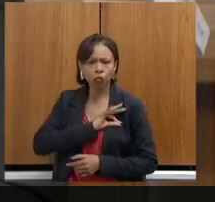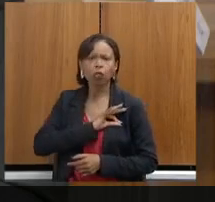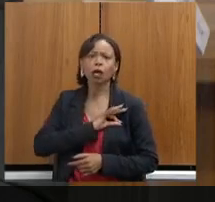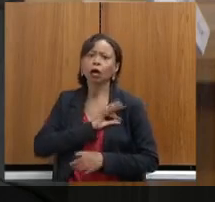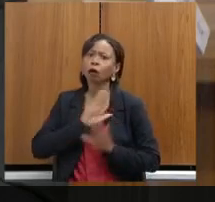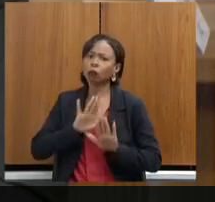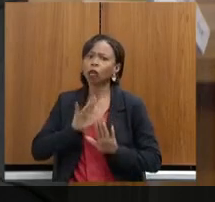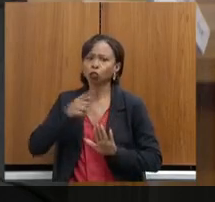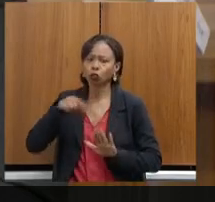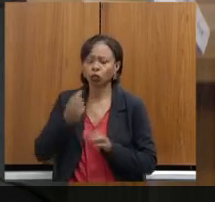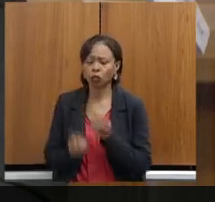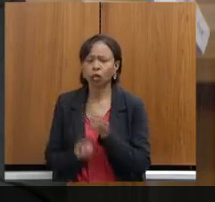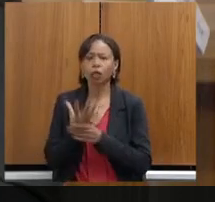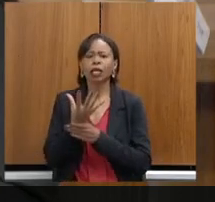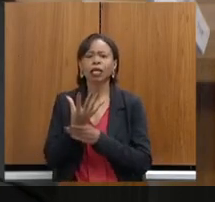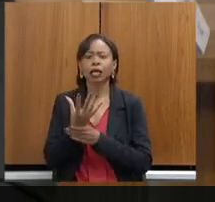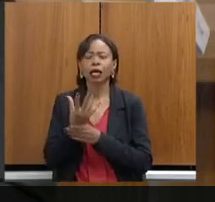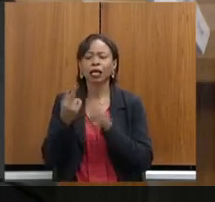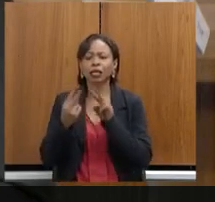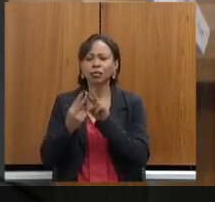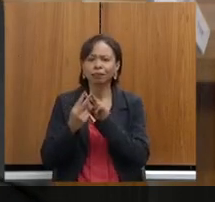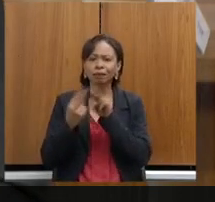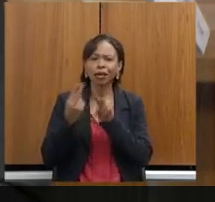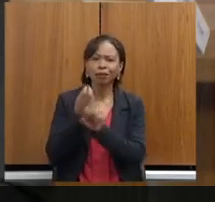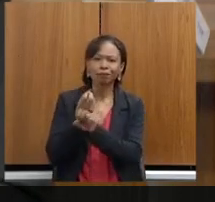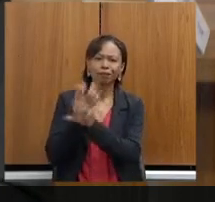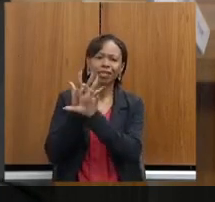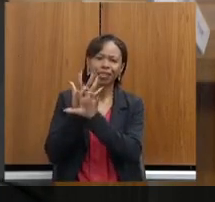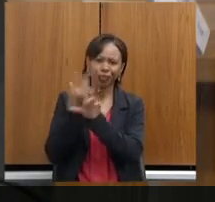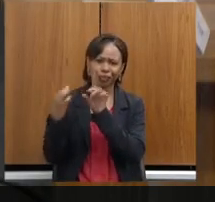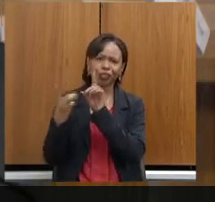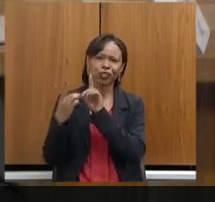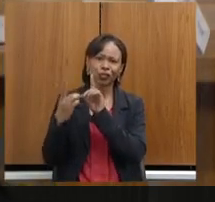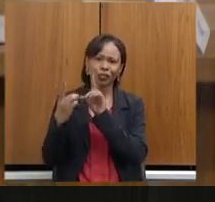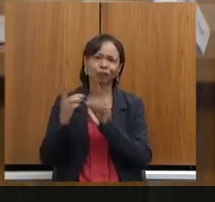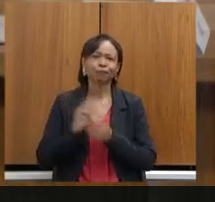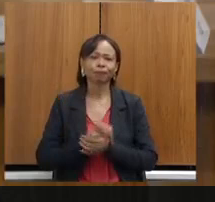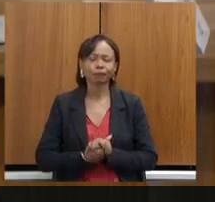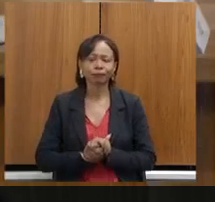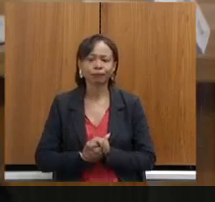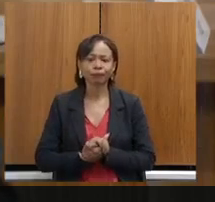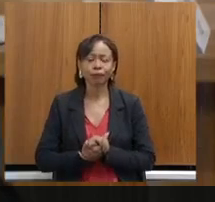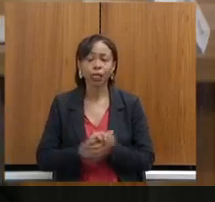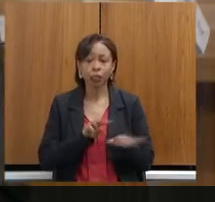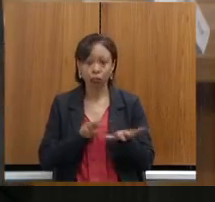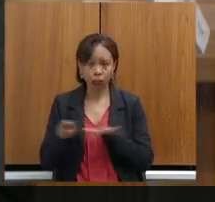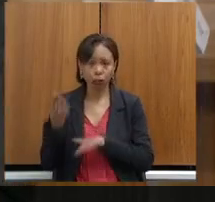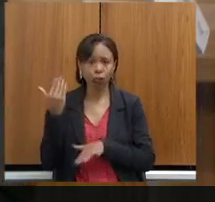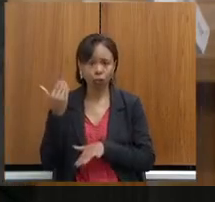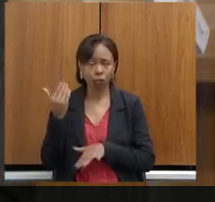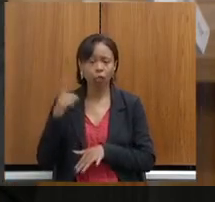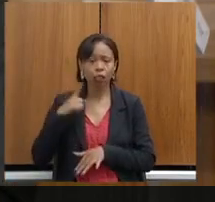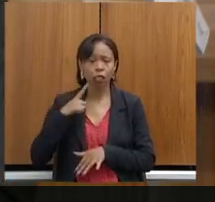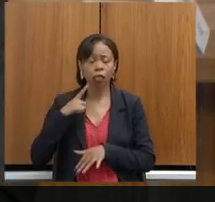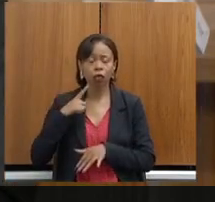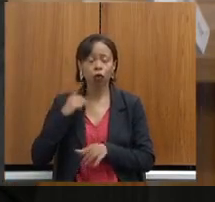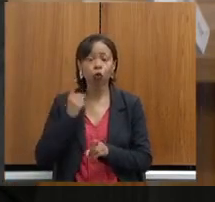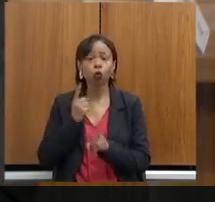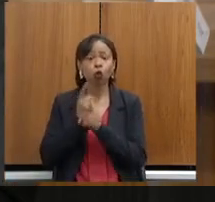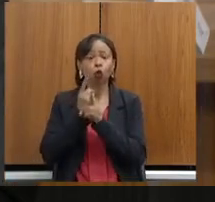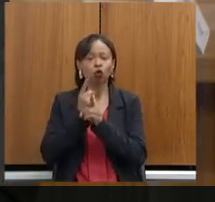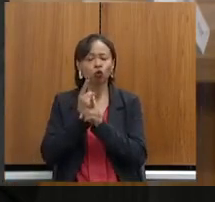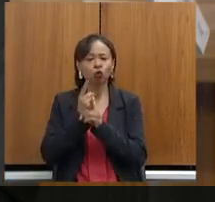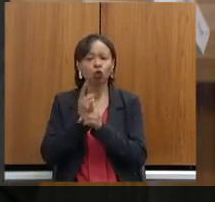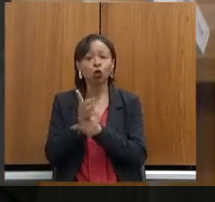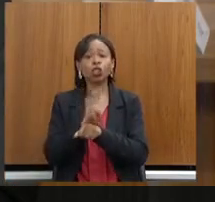solução tecnológica que é o plantão digital eu tive na semana passada O Encontro Nacional do chefe de Polícia